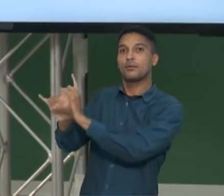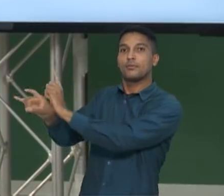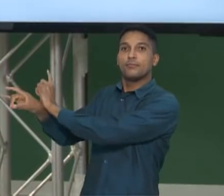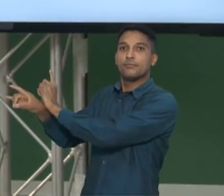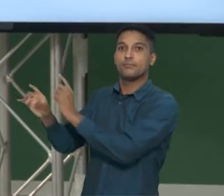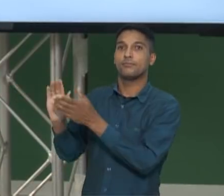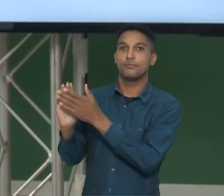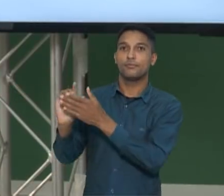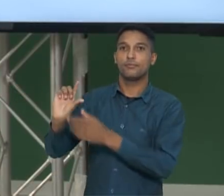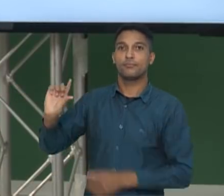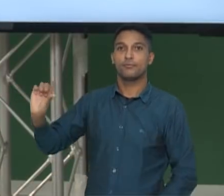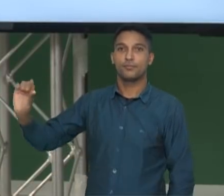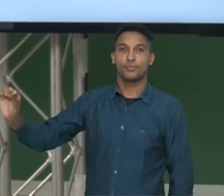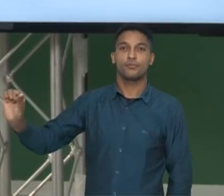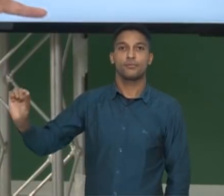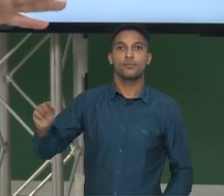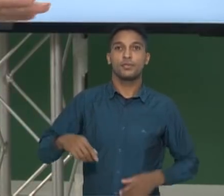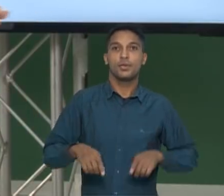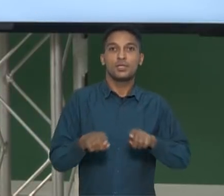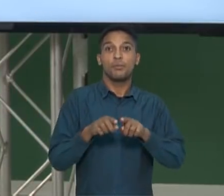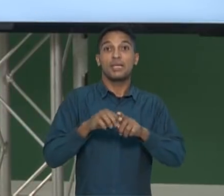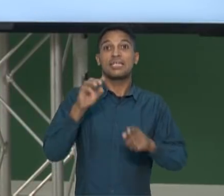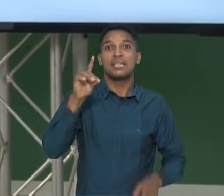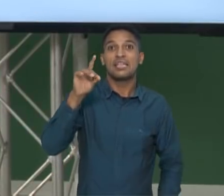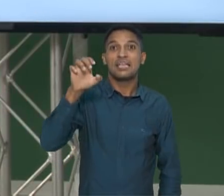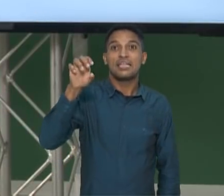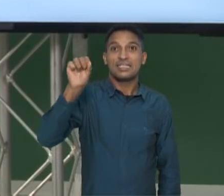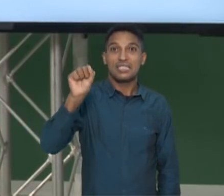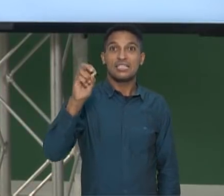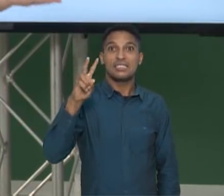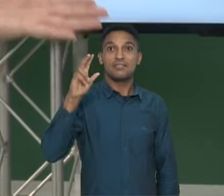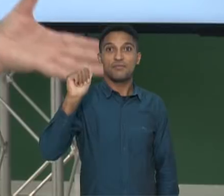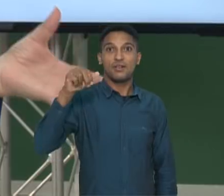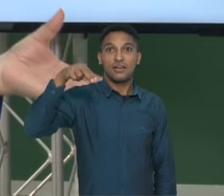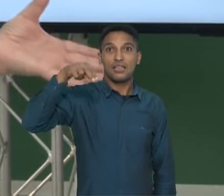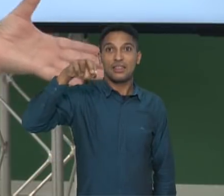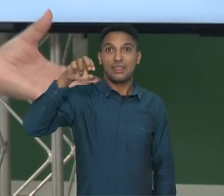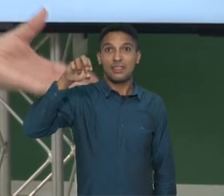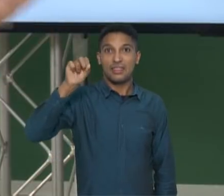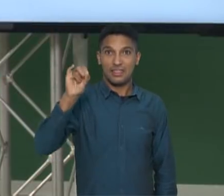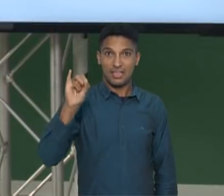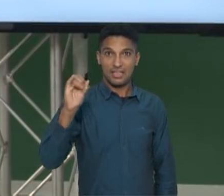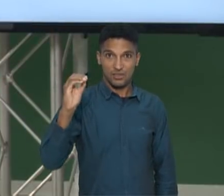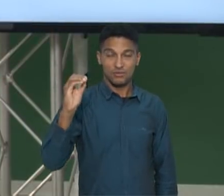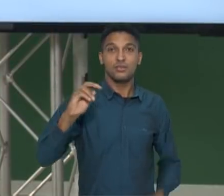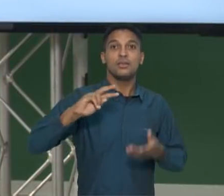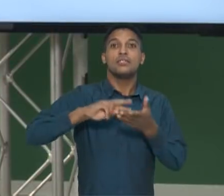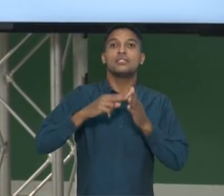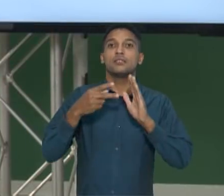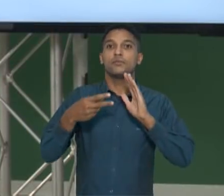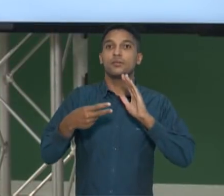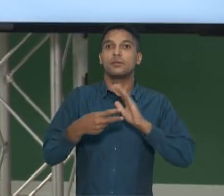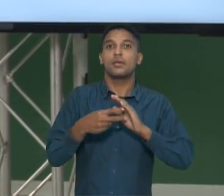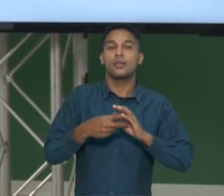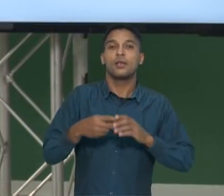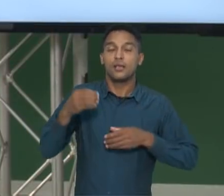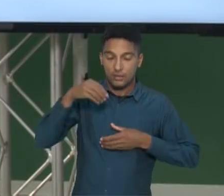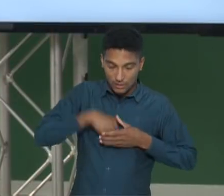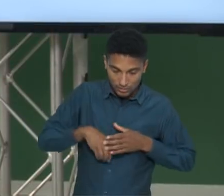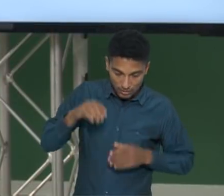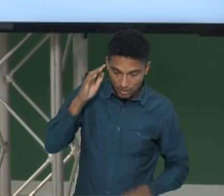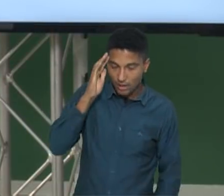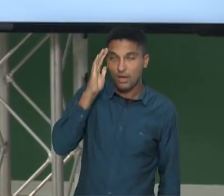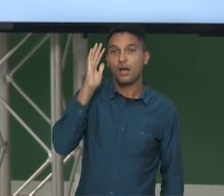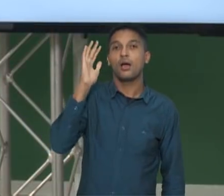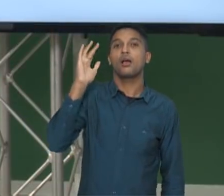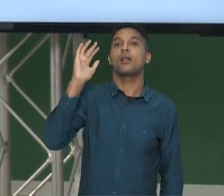consciência, faz ali as imaginações de como seria se ela pudesse ficar com o cachorrinho para ela, se ele pudesse pertencer a ela, né? Esse devaneio que circunda